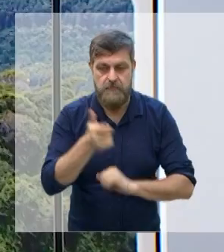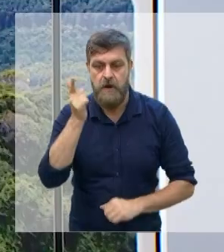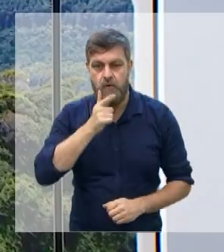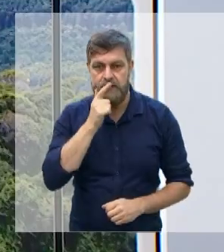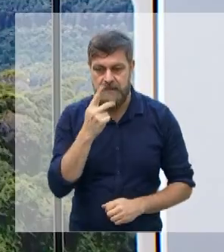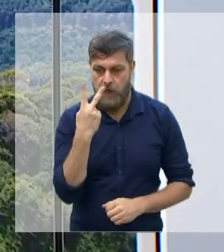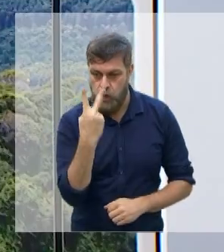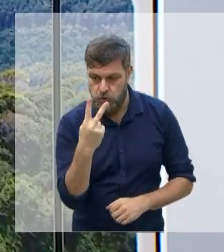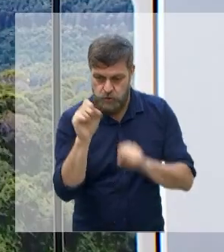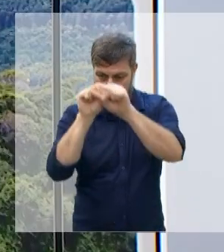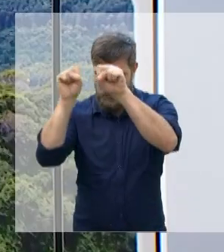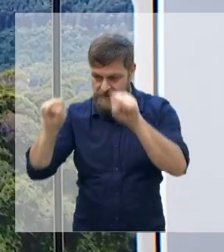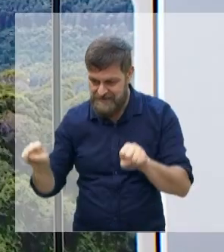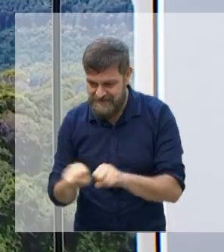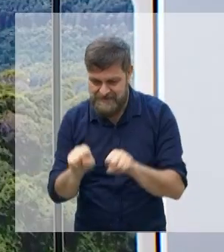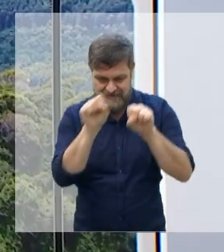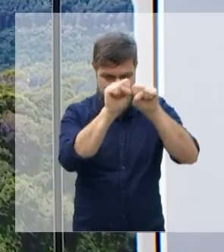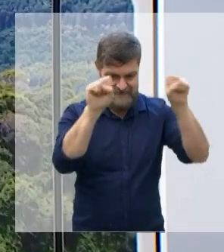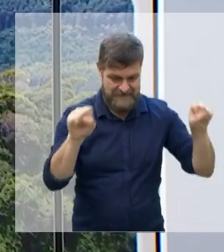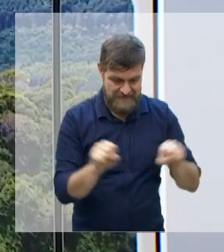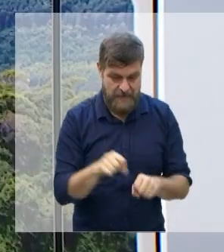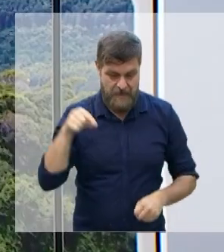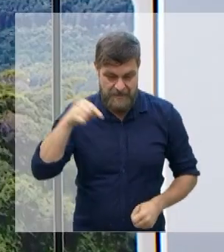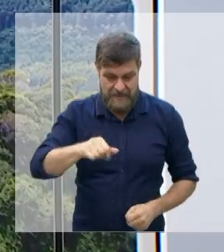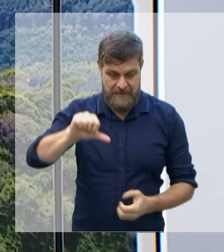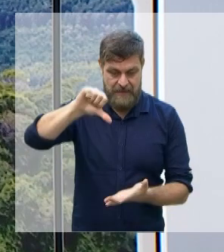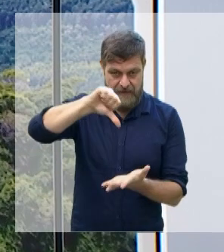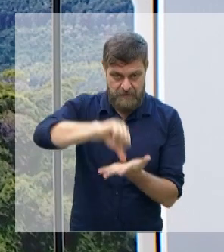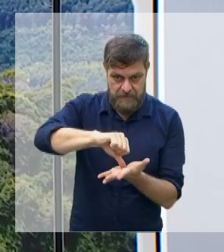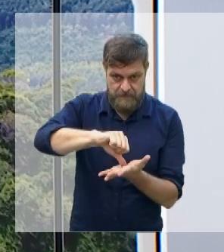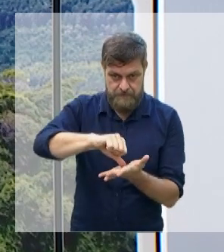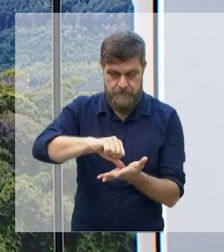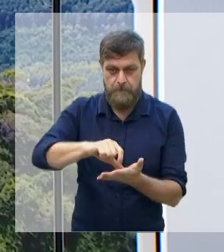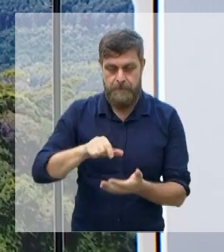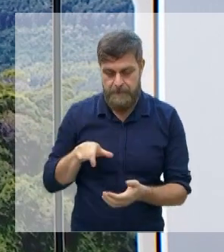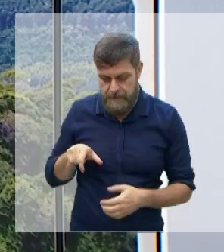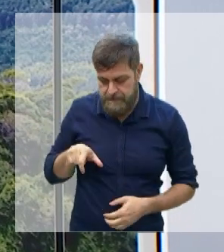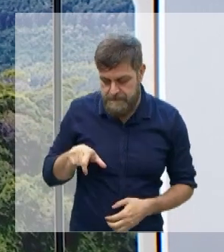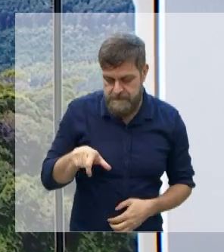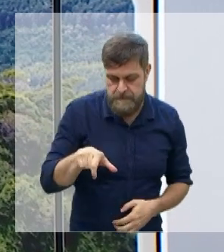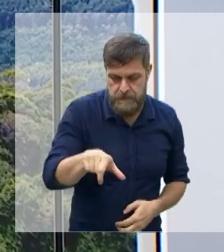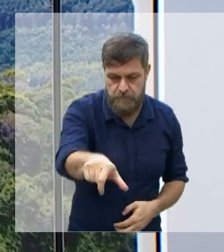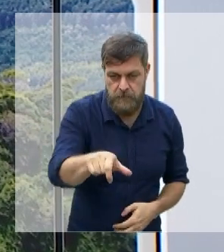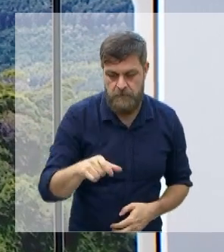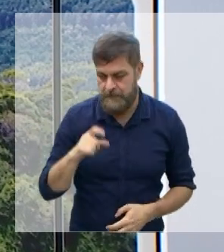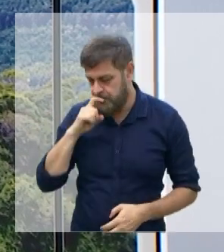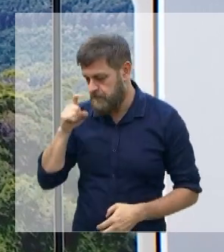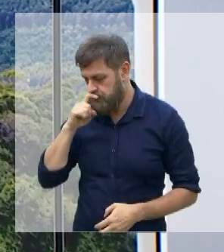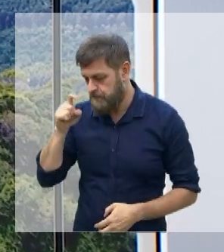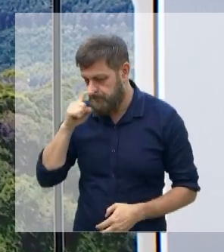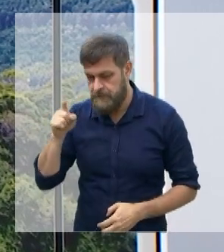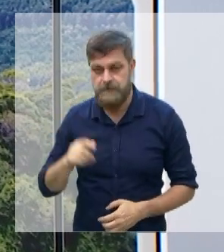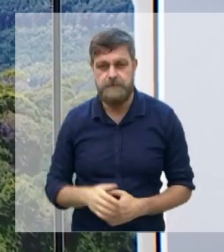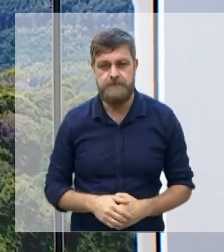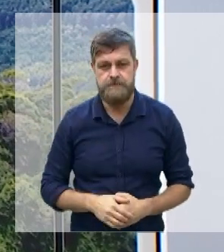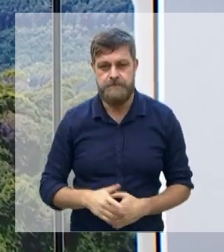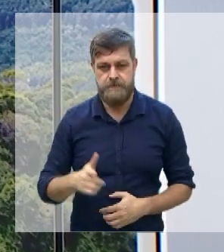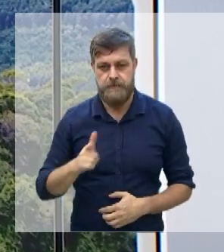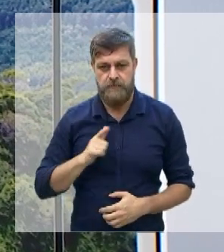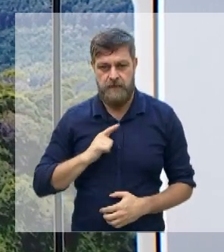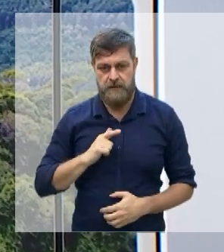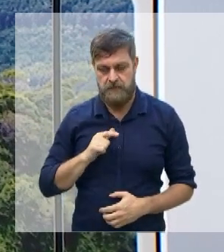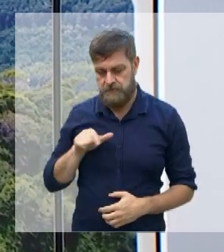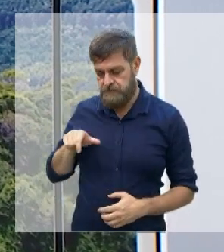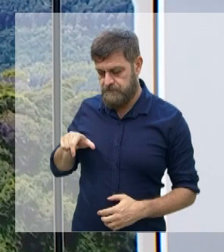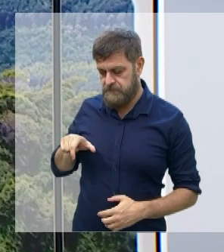sistemas esse terminal que começam então cor o verde que começa no terminal central ele vem pelo eixo